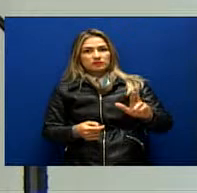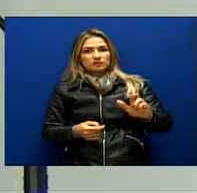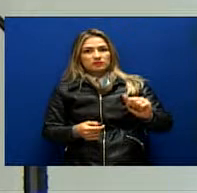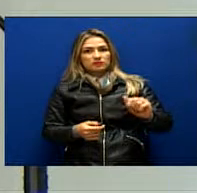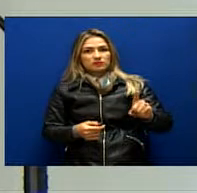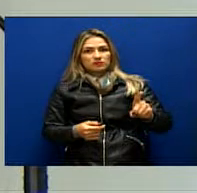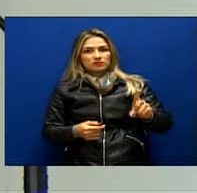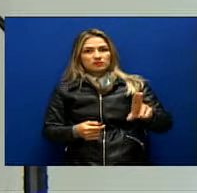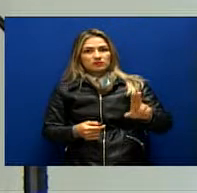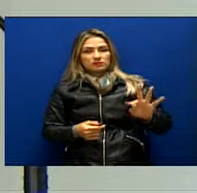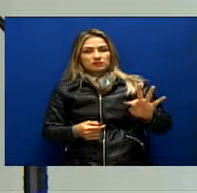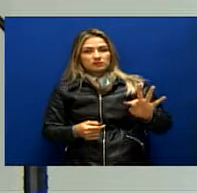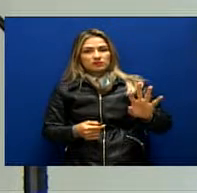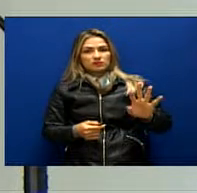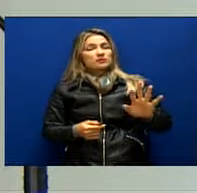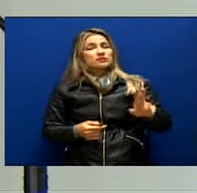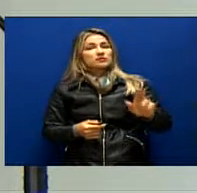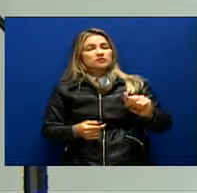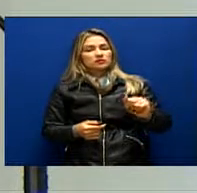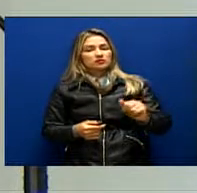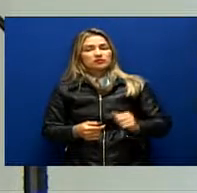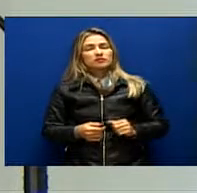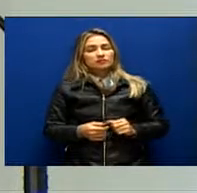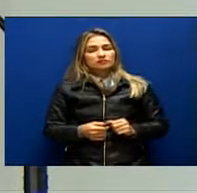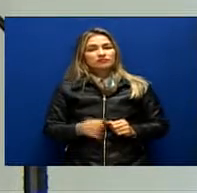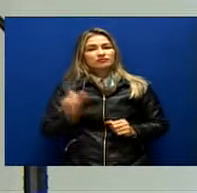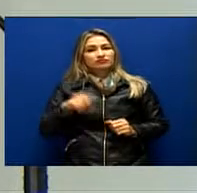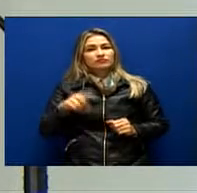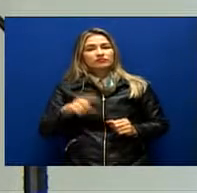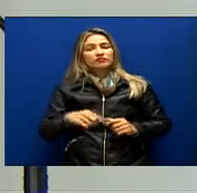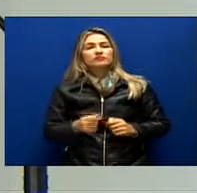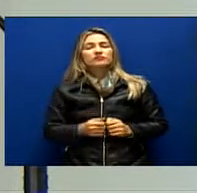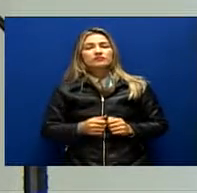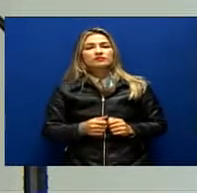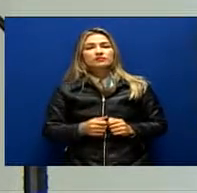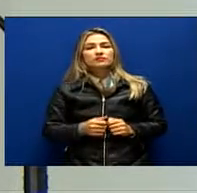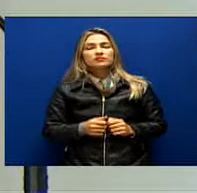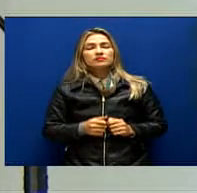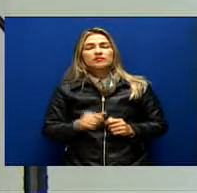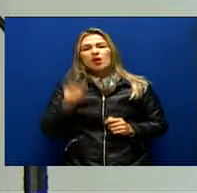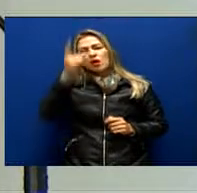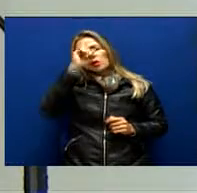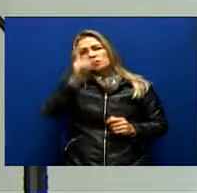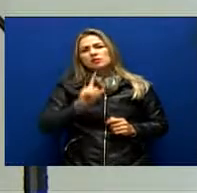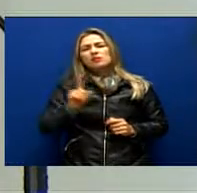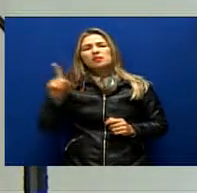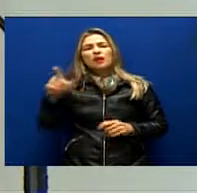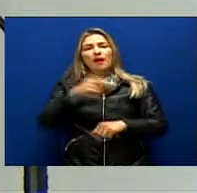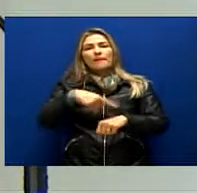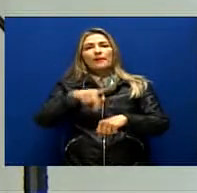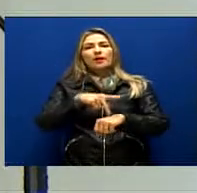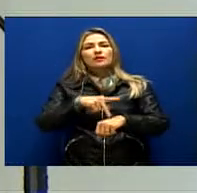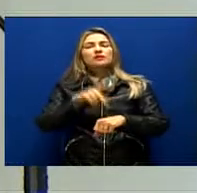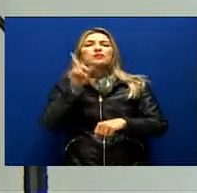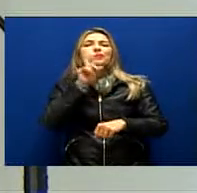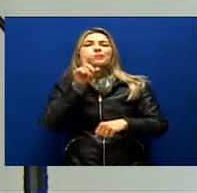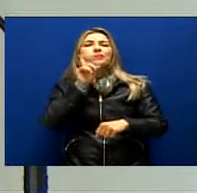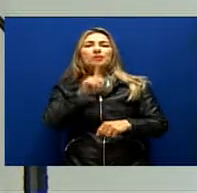sabia que dois homossexuais foram proibidos de participar de uma parada gay nos Estados Unidos porque apoiam o